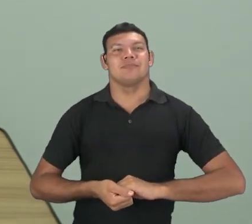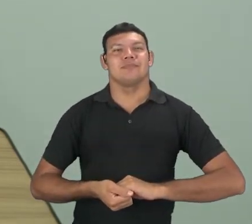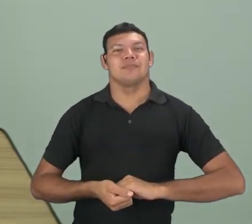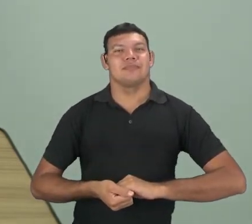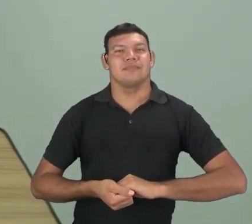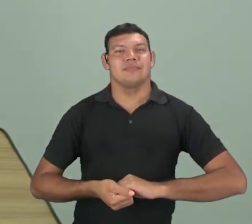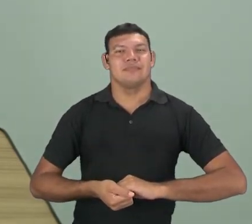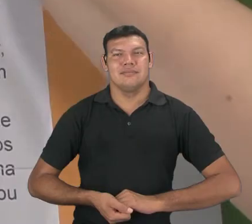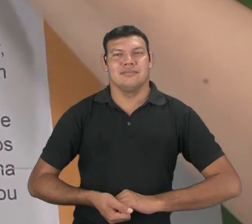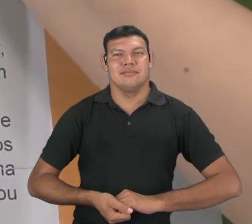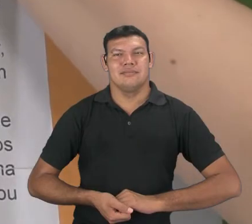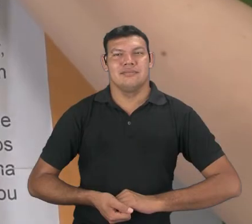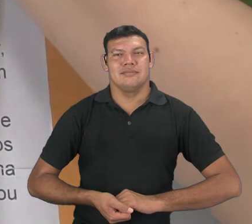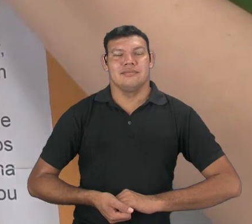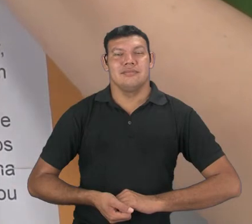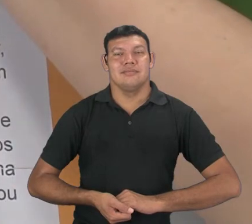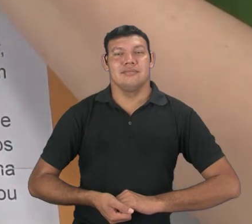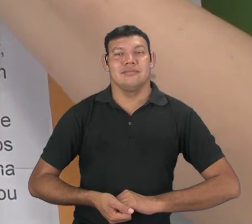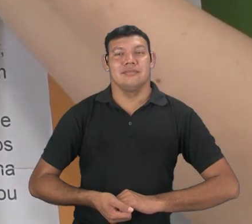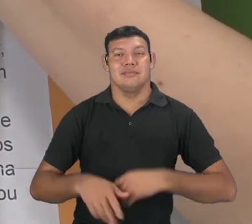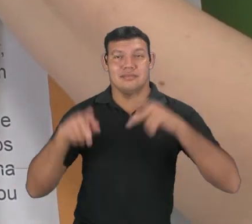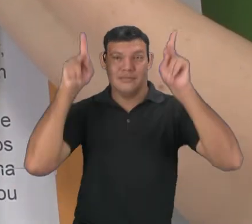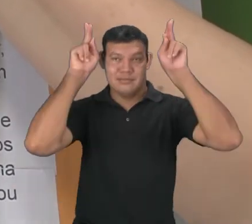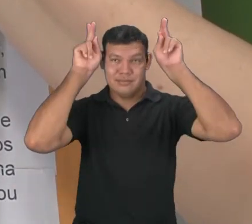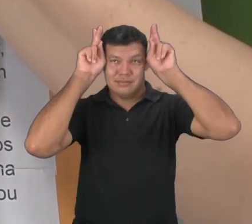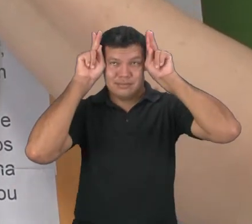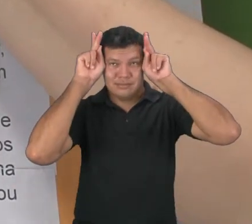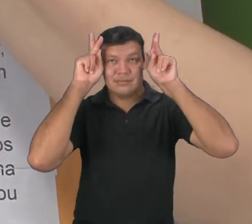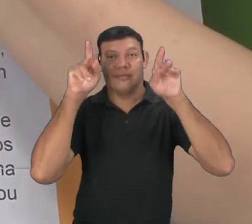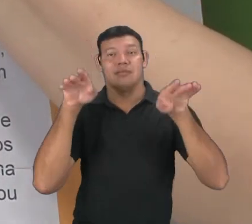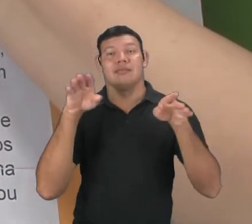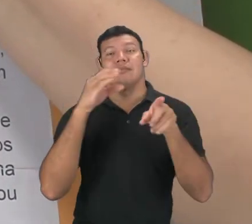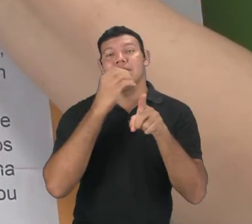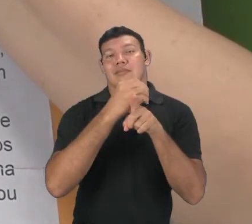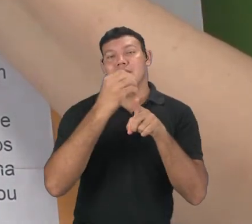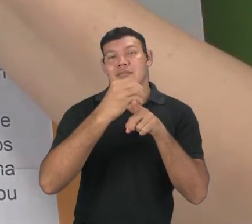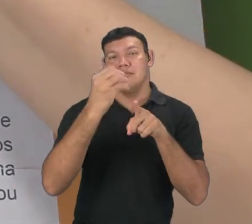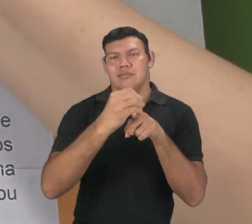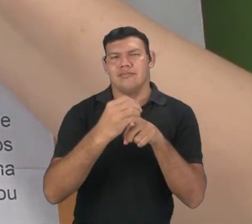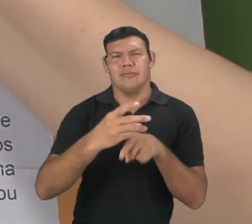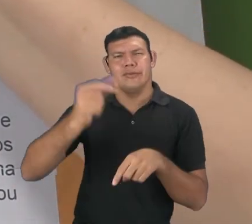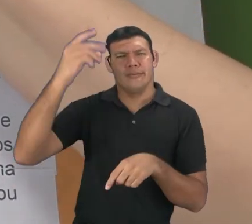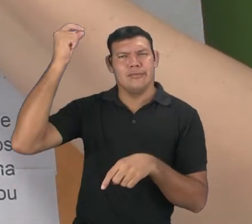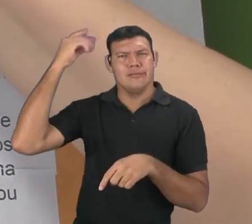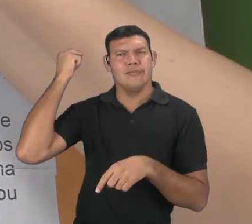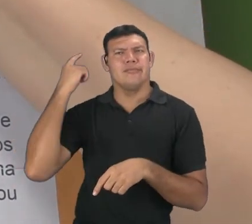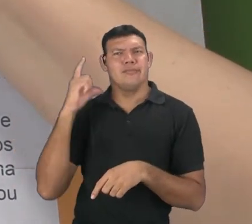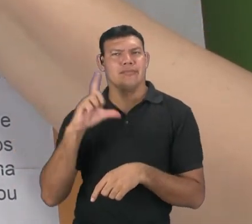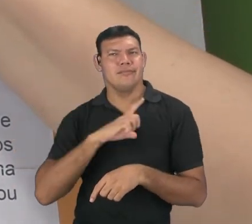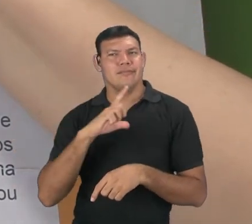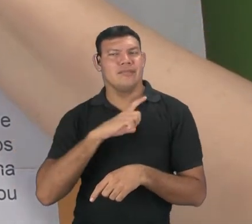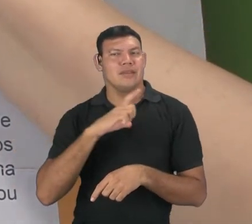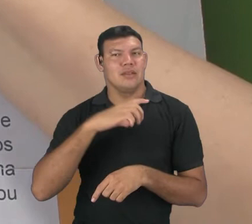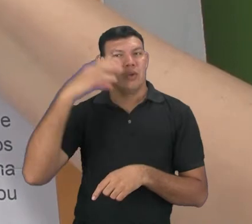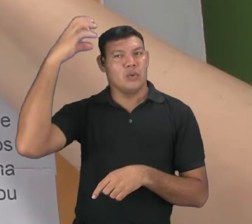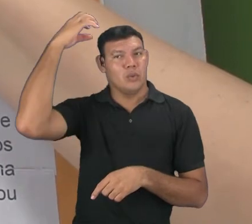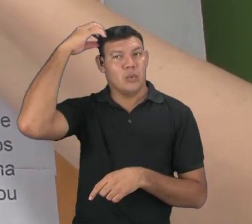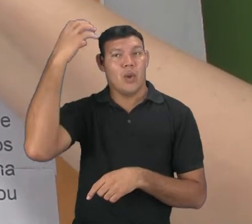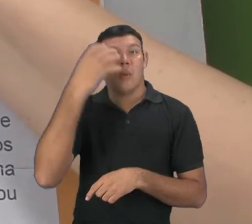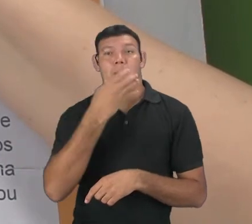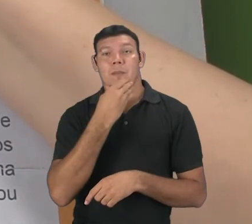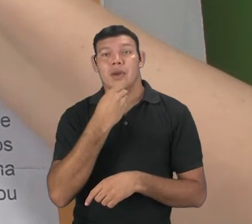Vem aqui comigo. A princesa e a ervilha. Era uma vez um príncipe que queria se casar com uma